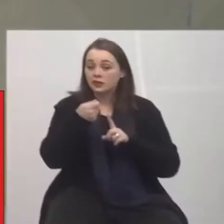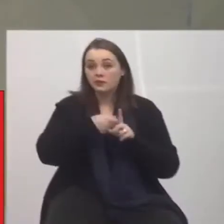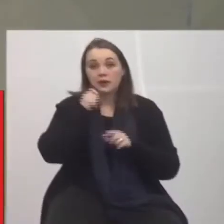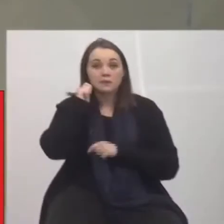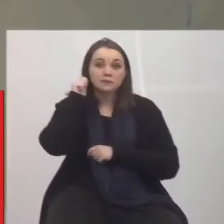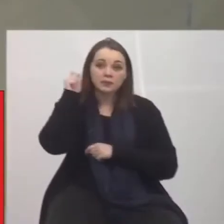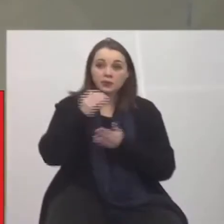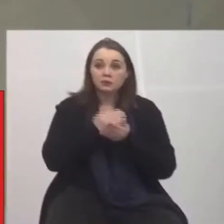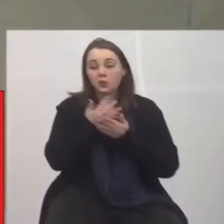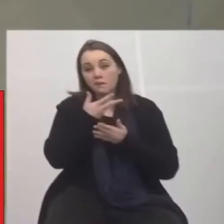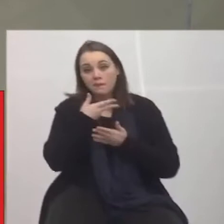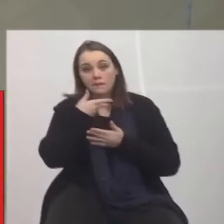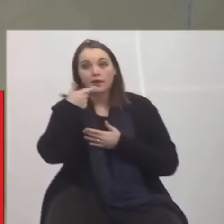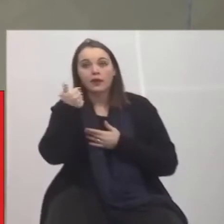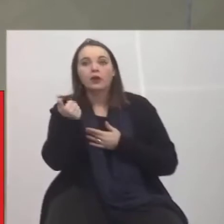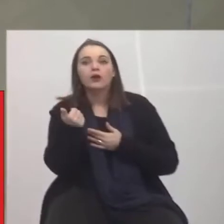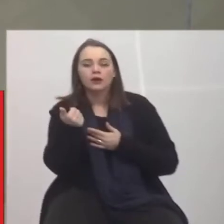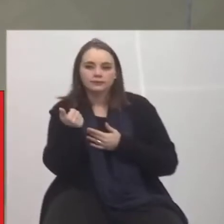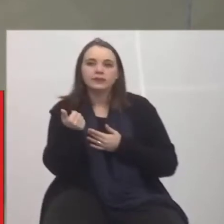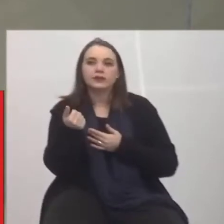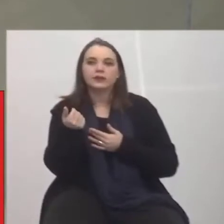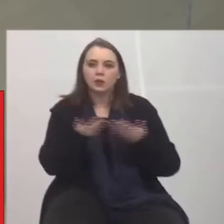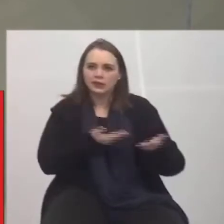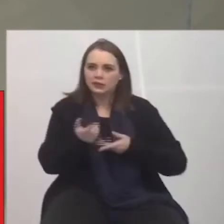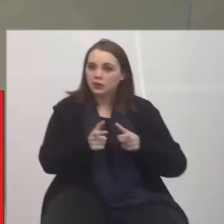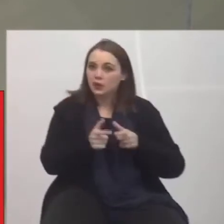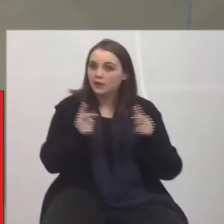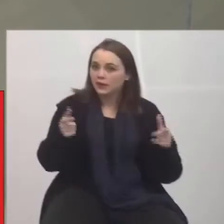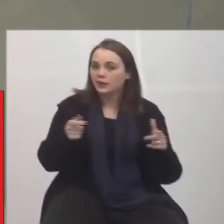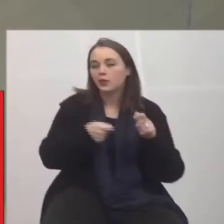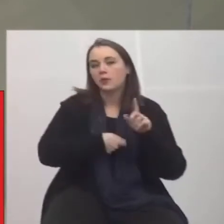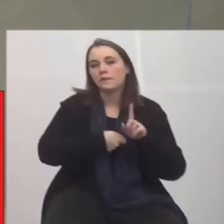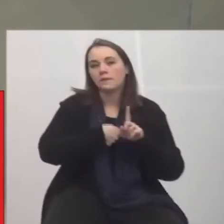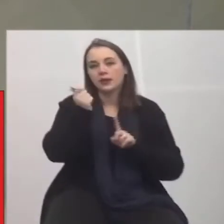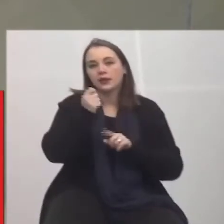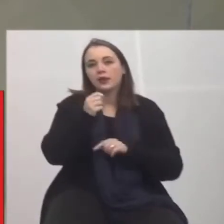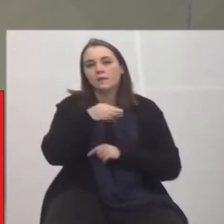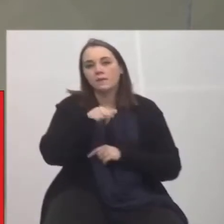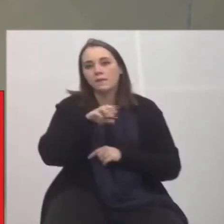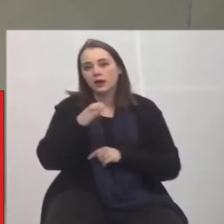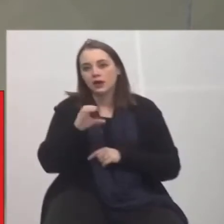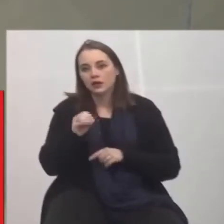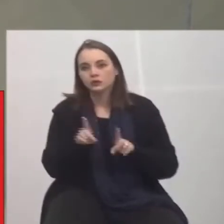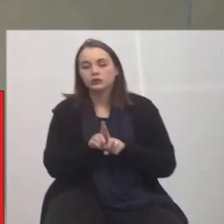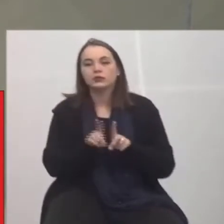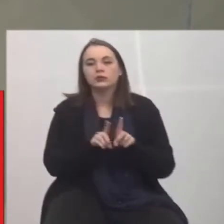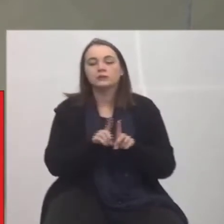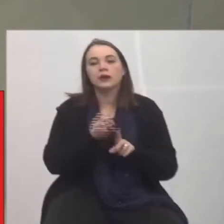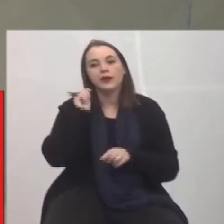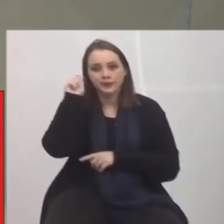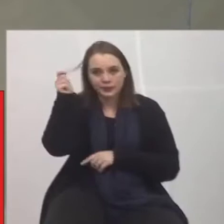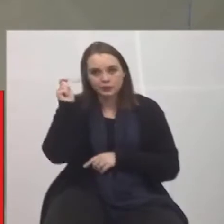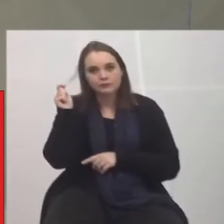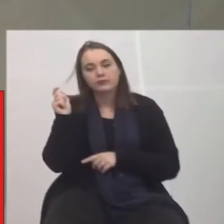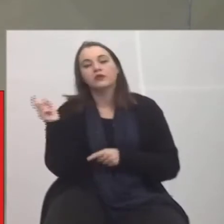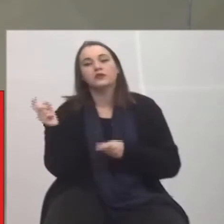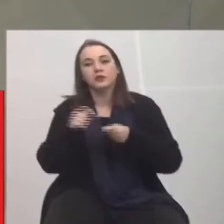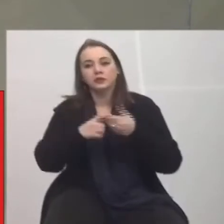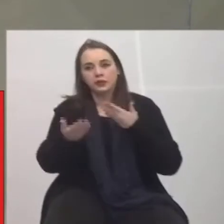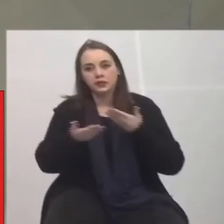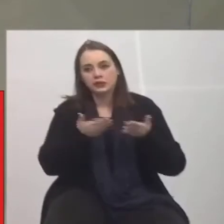das pessoas, né? Então, nos meses de março e abril, se retomou esse atendimento de maneira